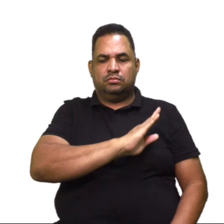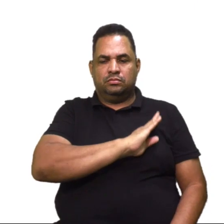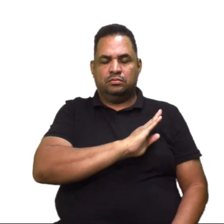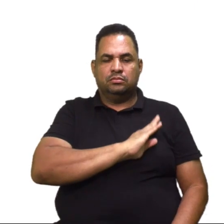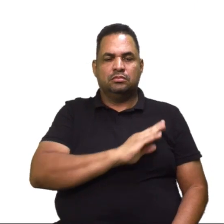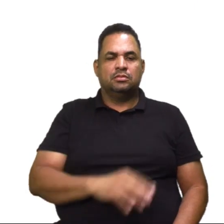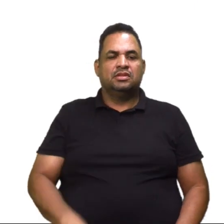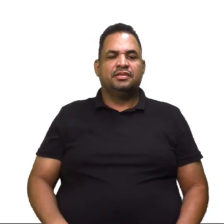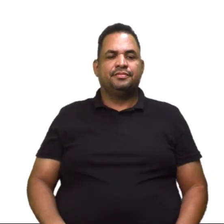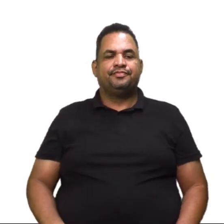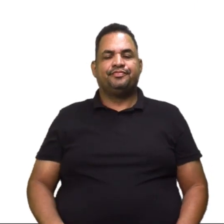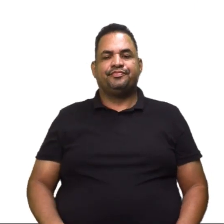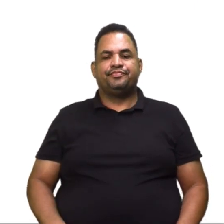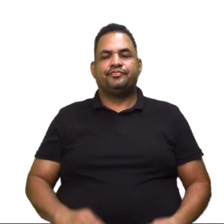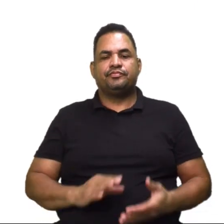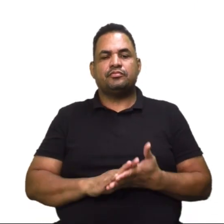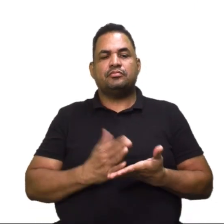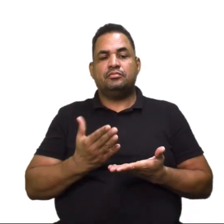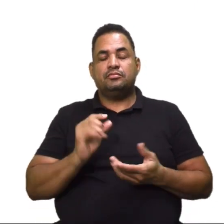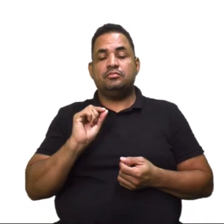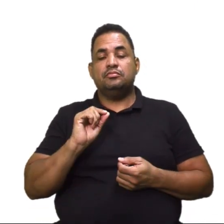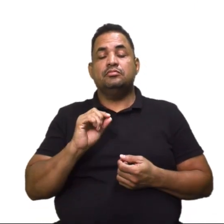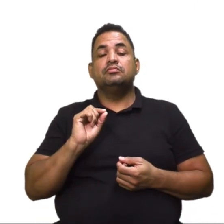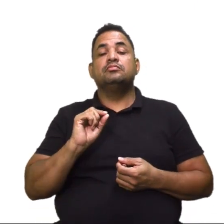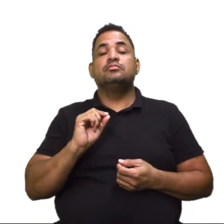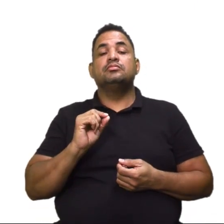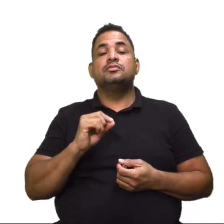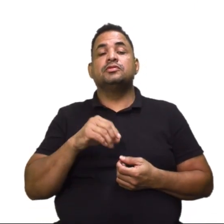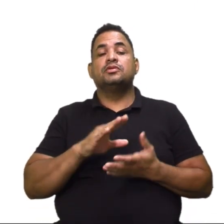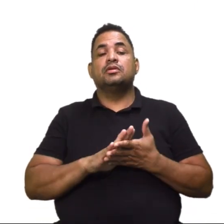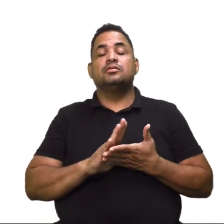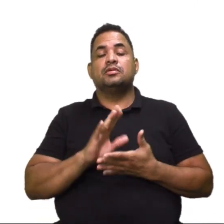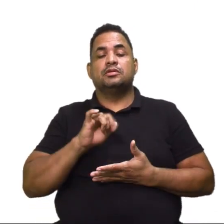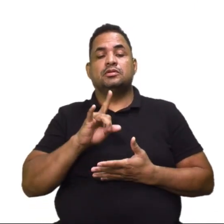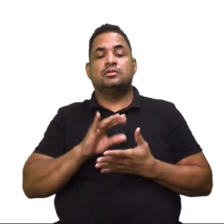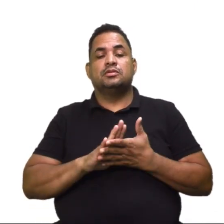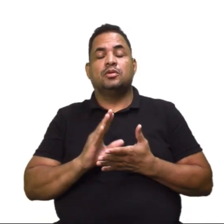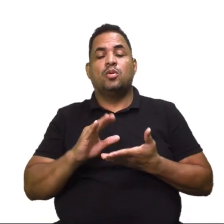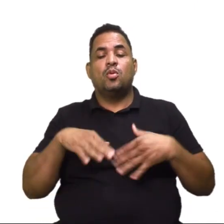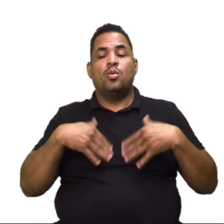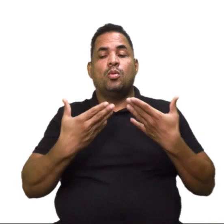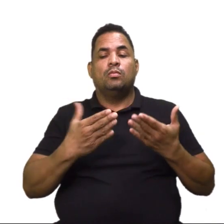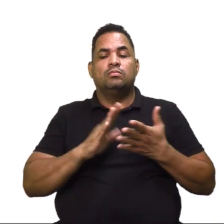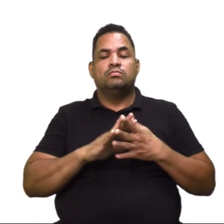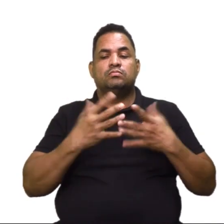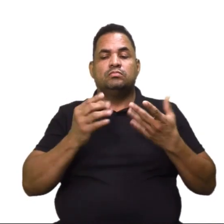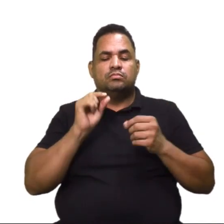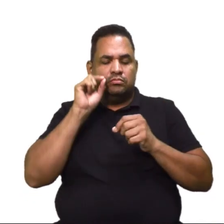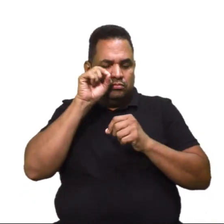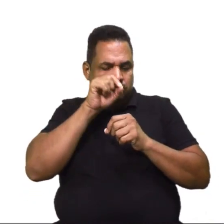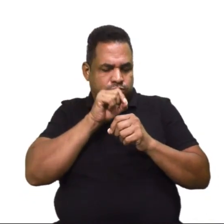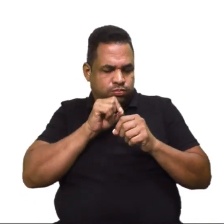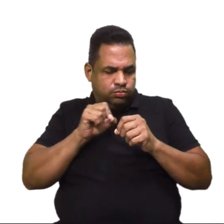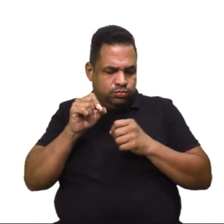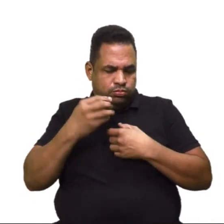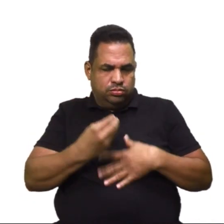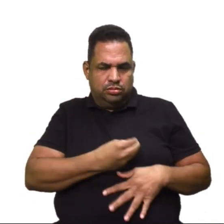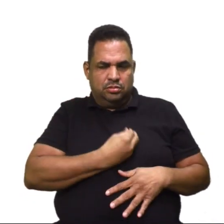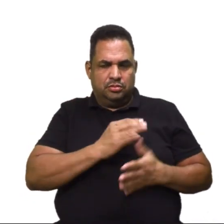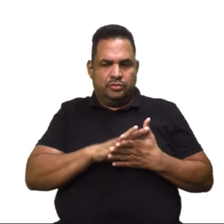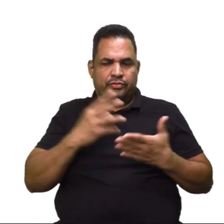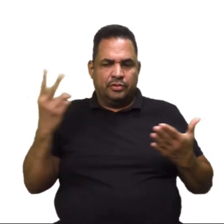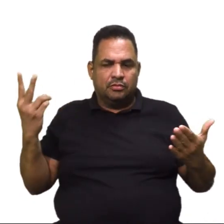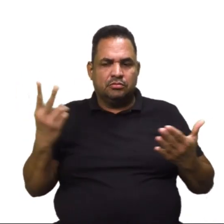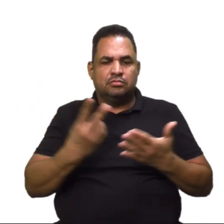O agente etiológico da doença. Professor, o que é o agente etiológico? Qual é o organismo, o micro-organismo que vai provocar essa doença, tá